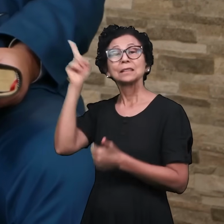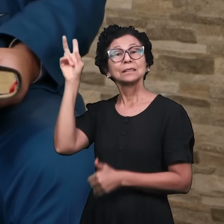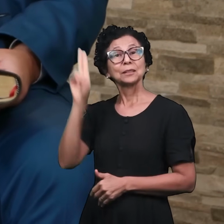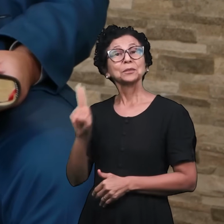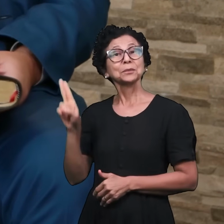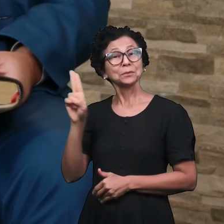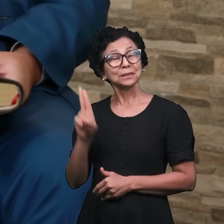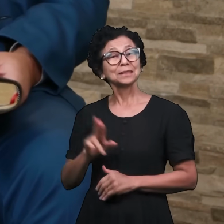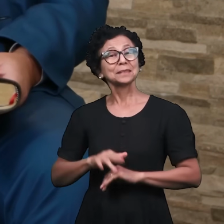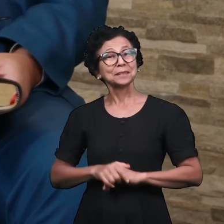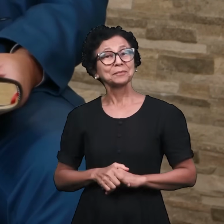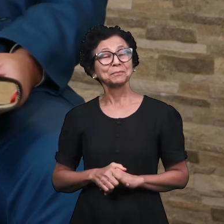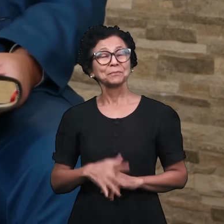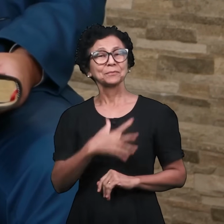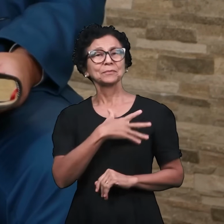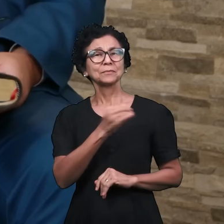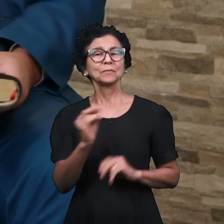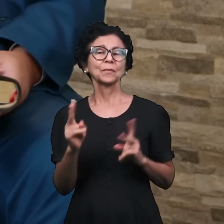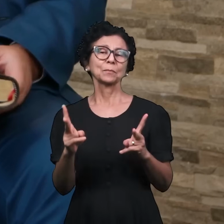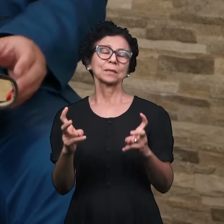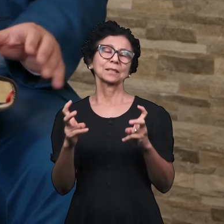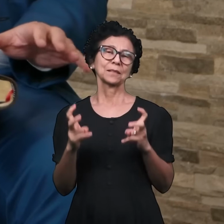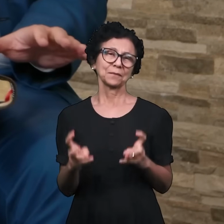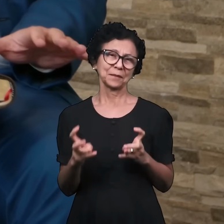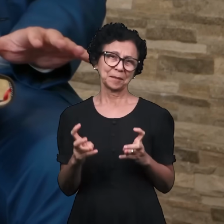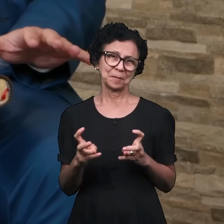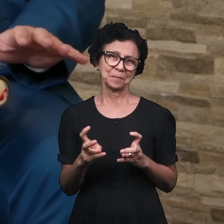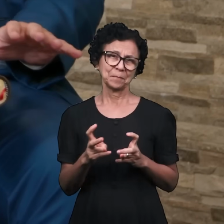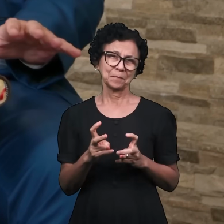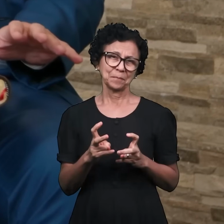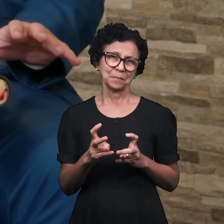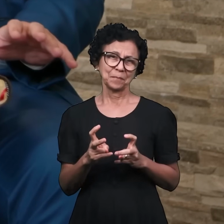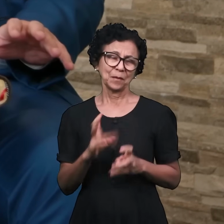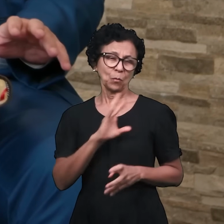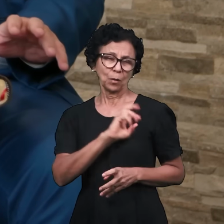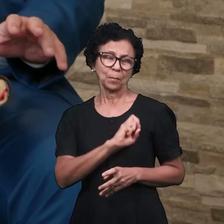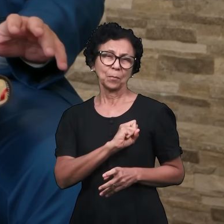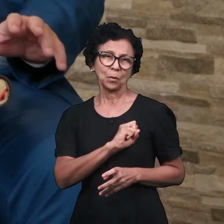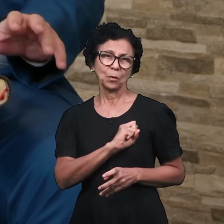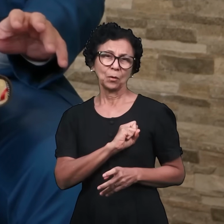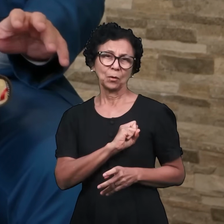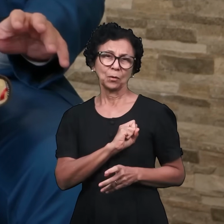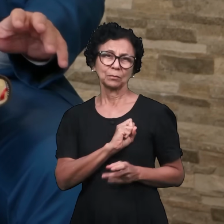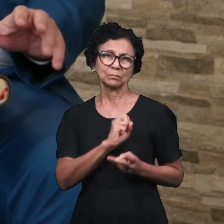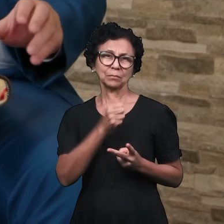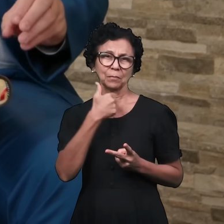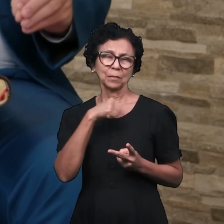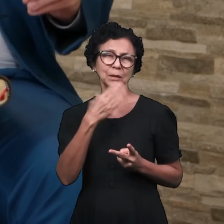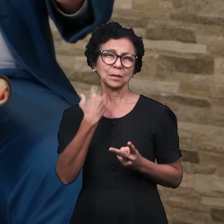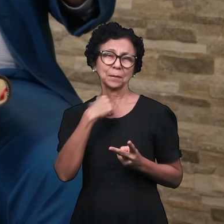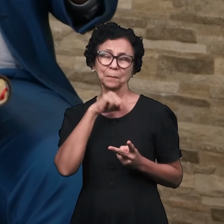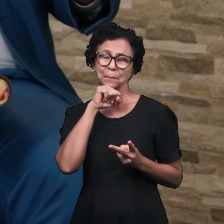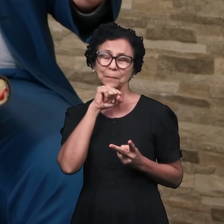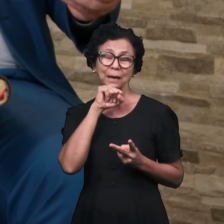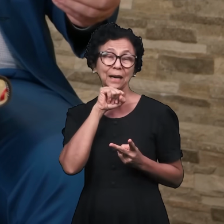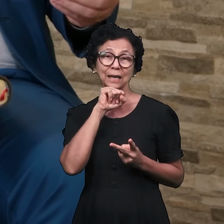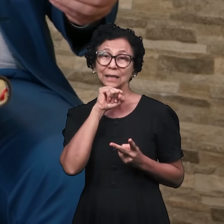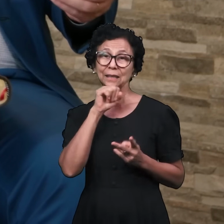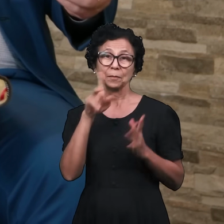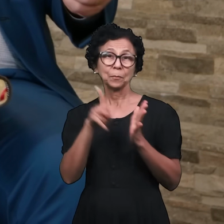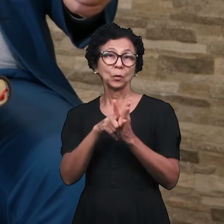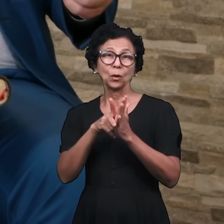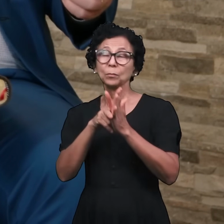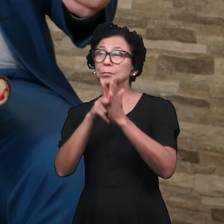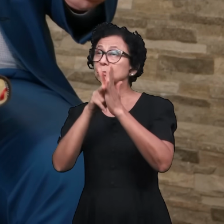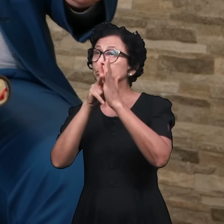os filhos, eles devem observar que o amor dos pais por eles é um amor vindo da